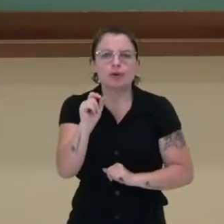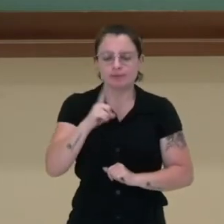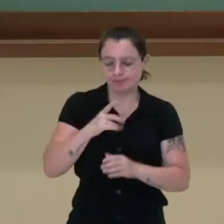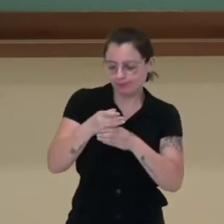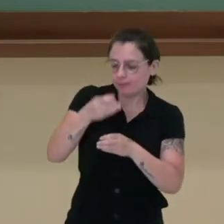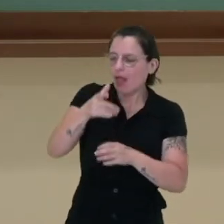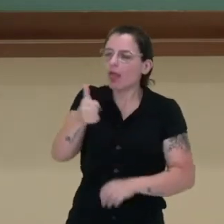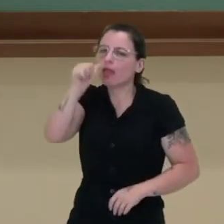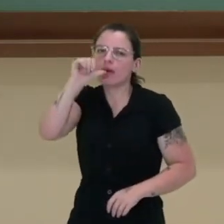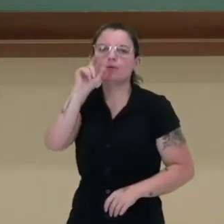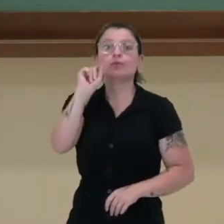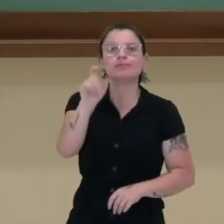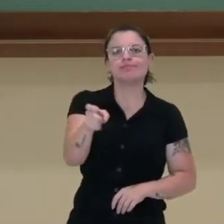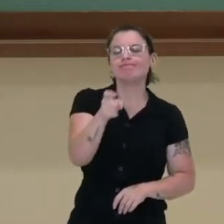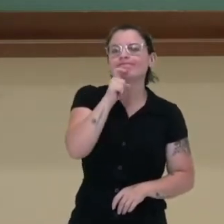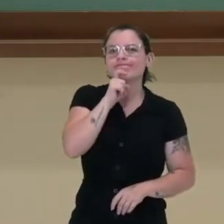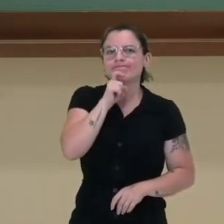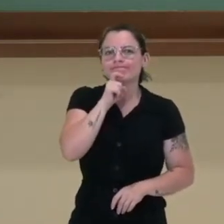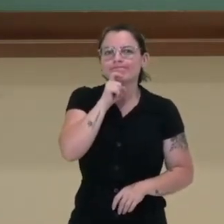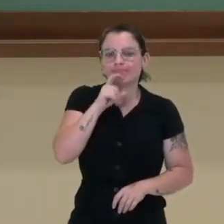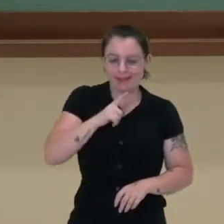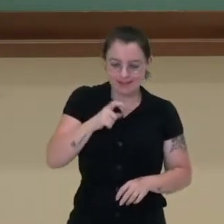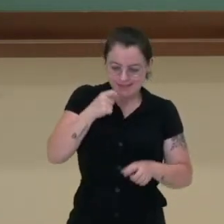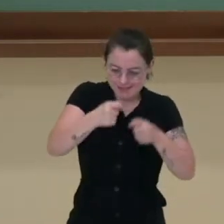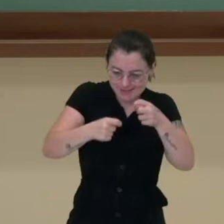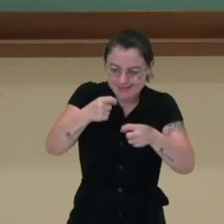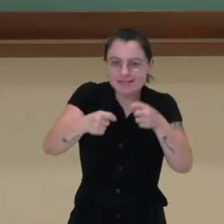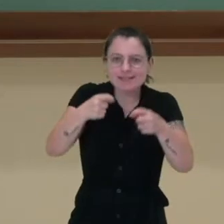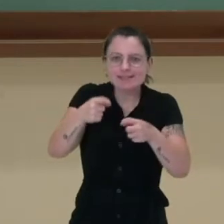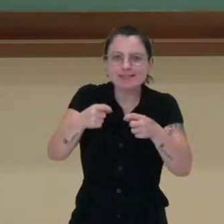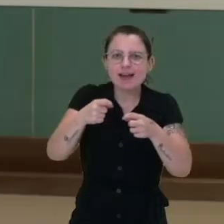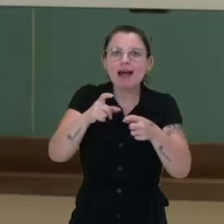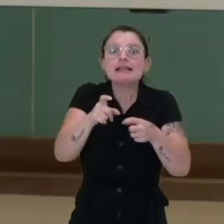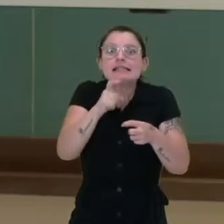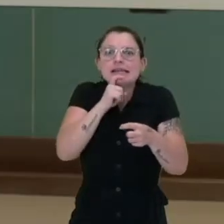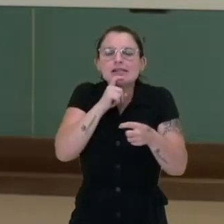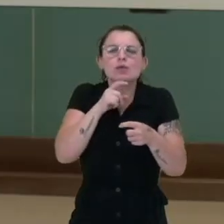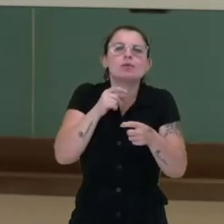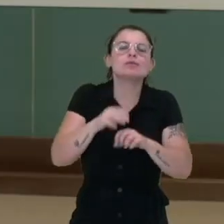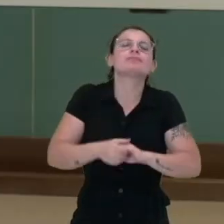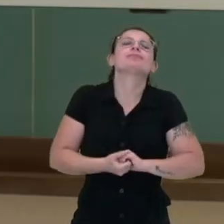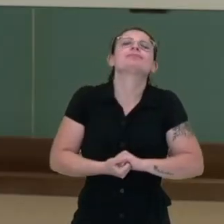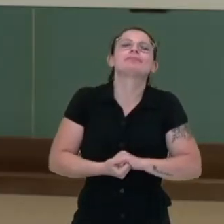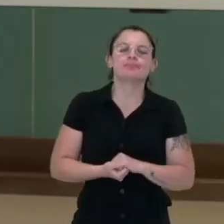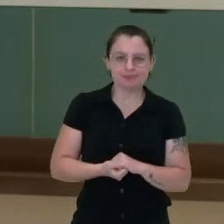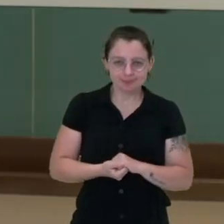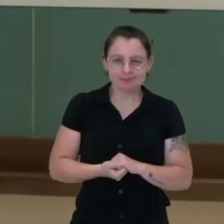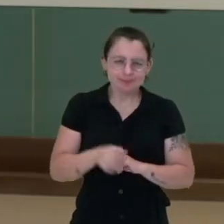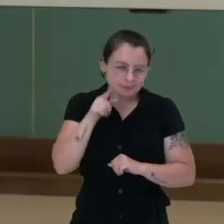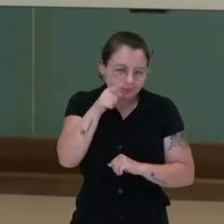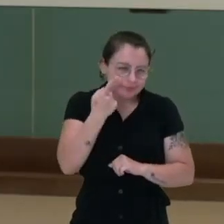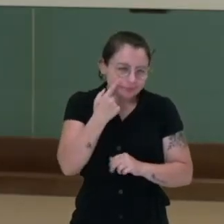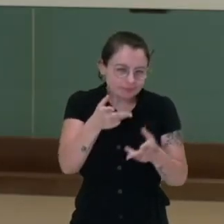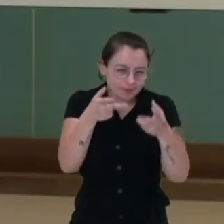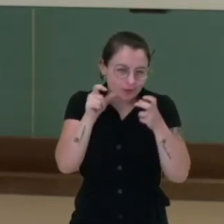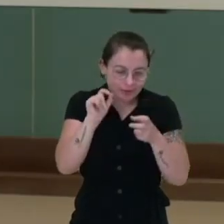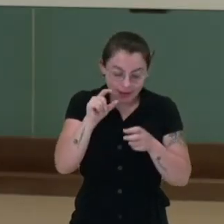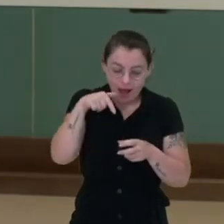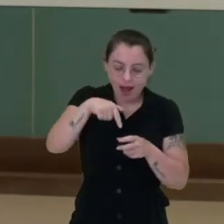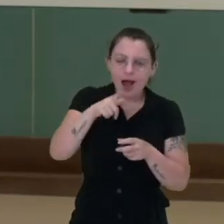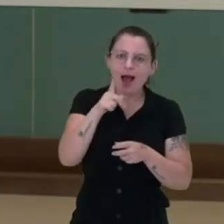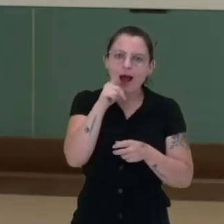gelado, como esses cubos de gelo que a gente tem na imagem. Então perceba que essa água vai estar no